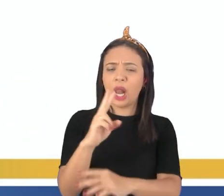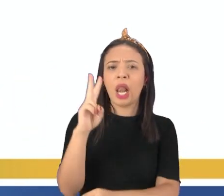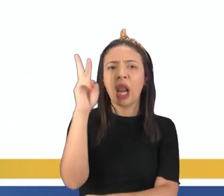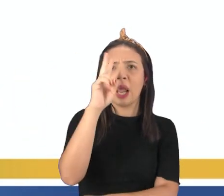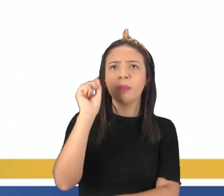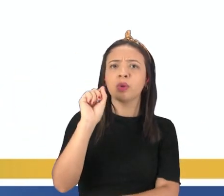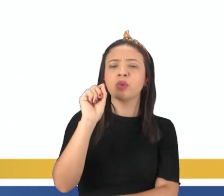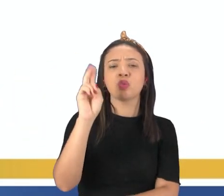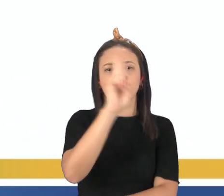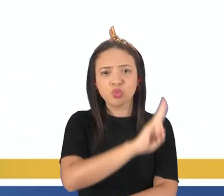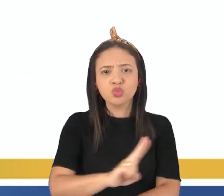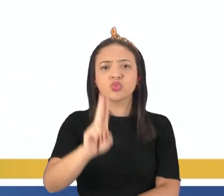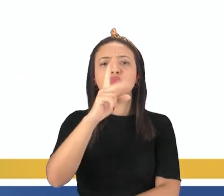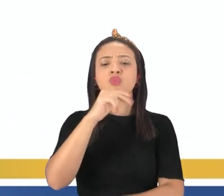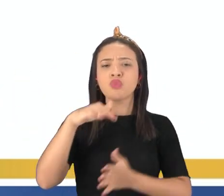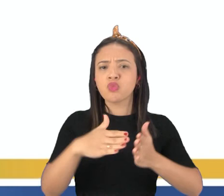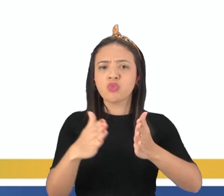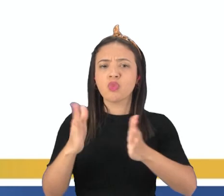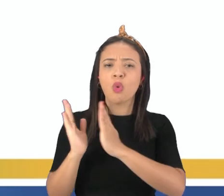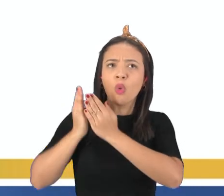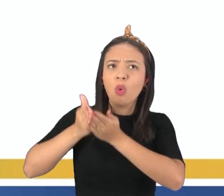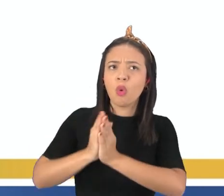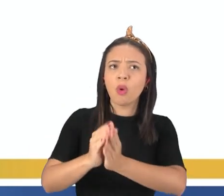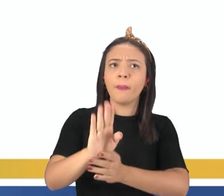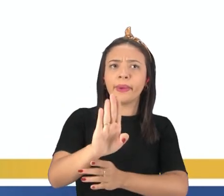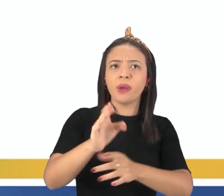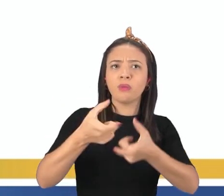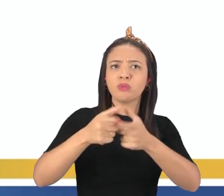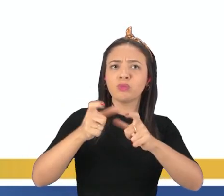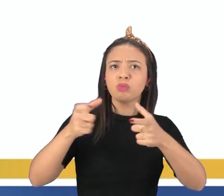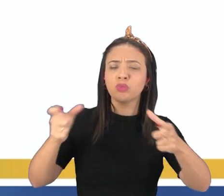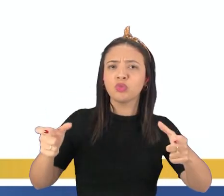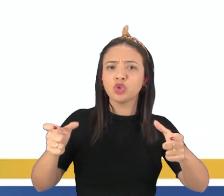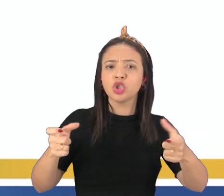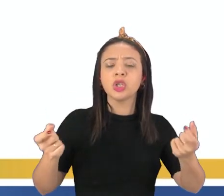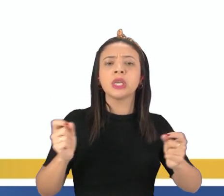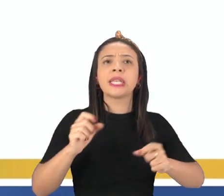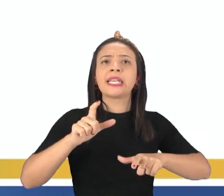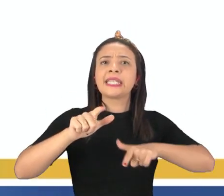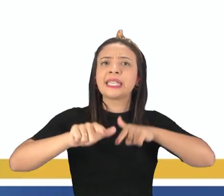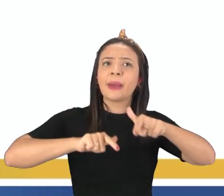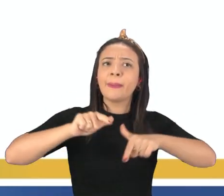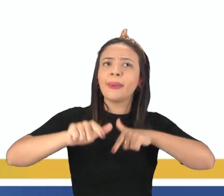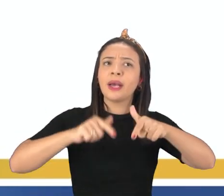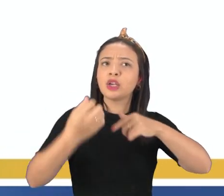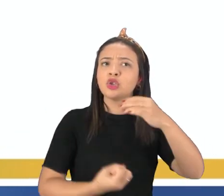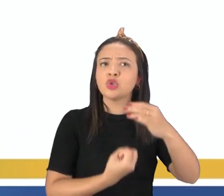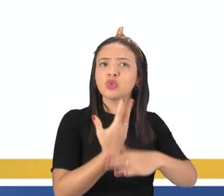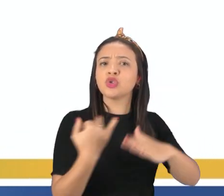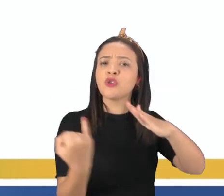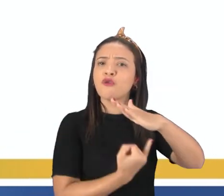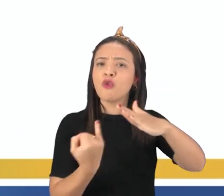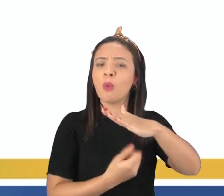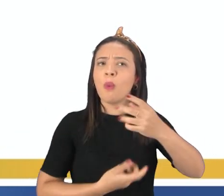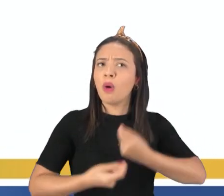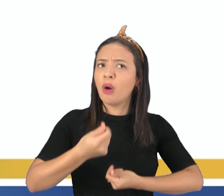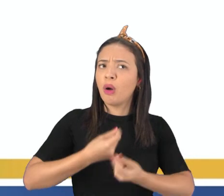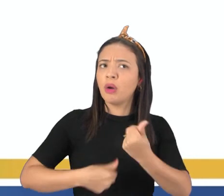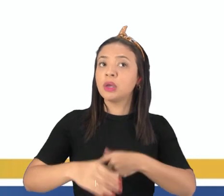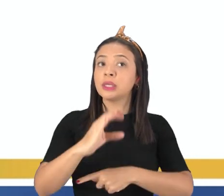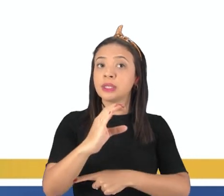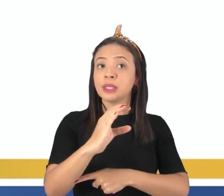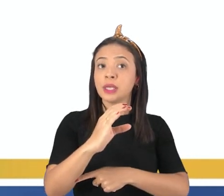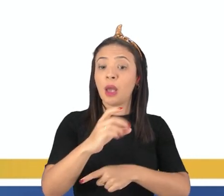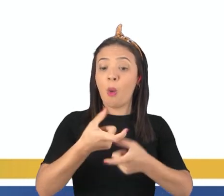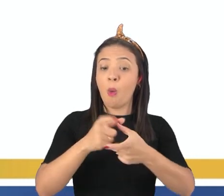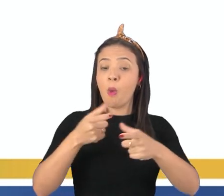de hidrovia. Letra B: expansão dos postos de emprego oriundo do setor informal da economia. Letra C: ampliação de